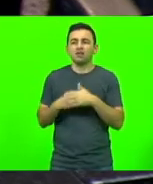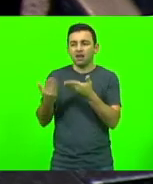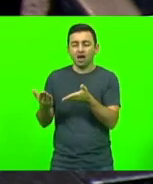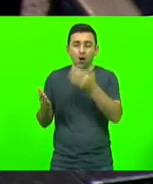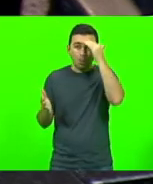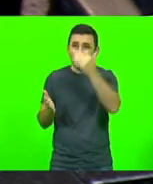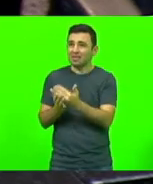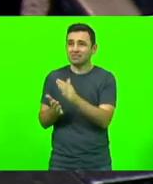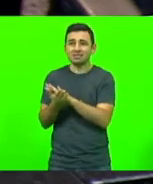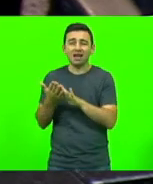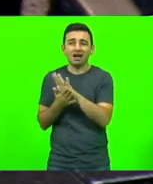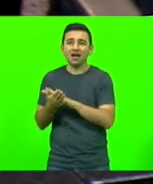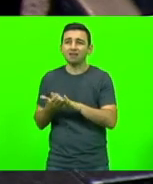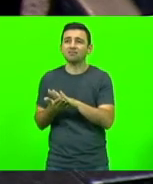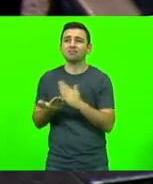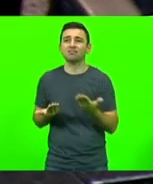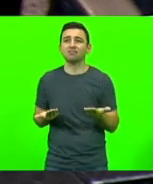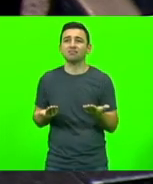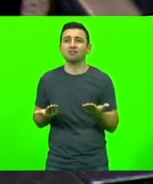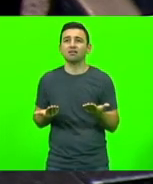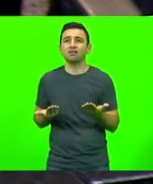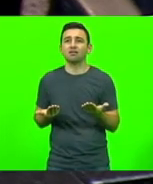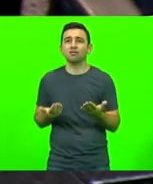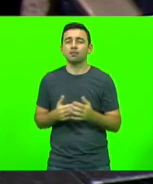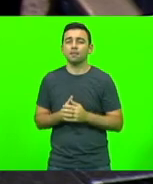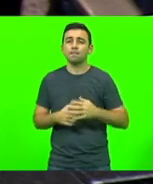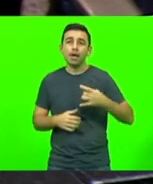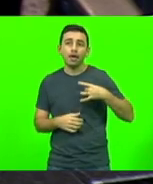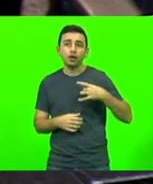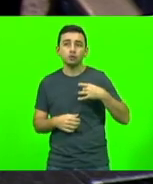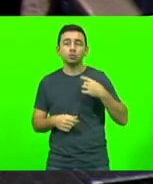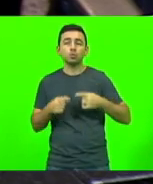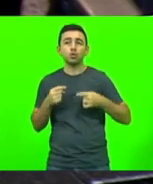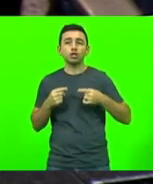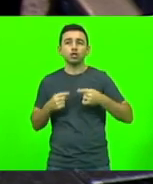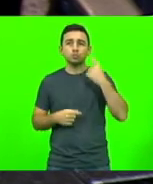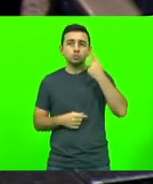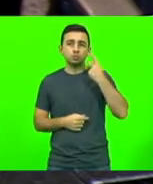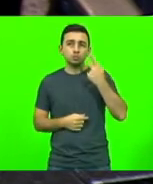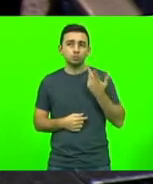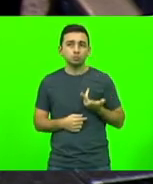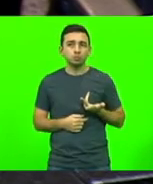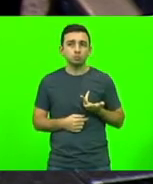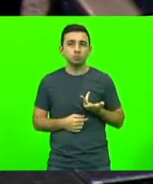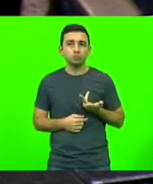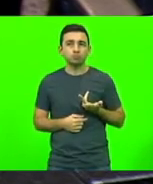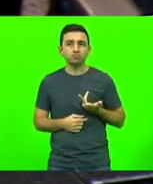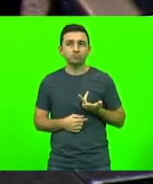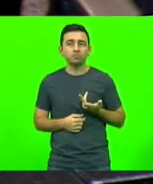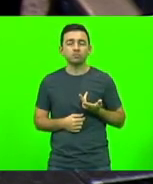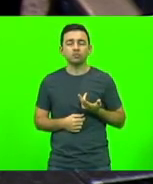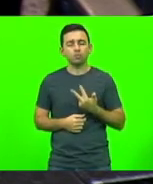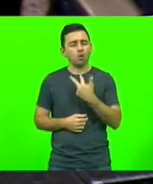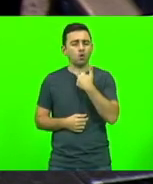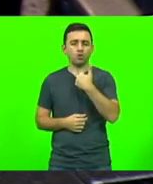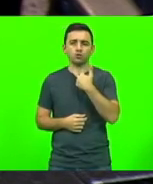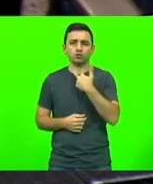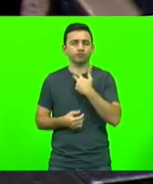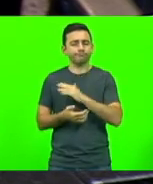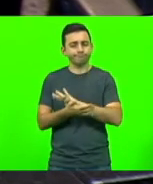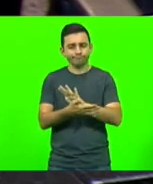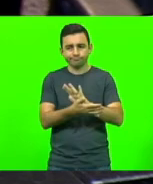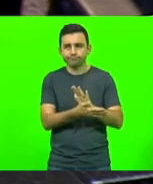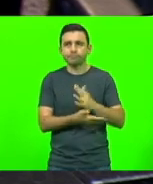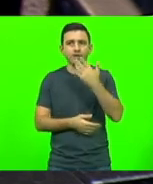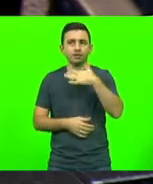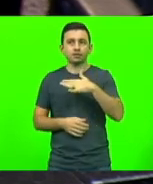seguida por algum receio político. Isso não é motivo para fazer crianças catarinenses sofrerem. Por isso, eu espero